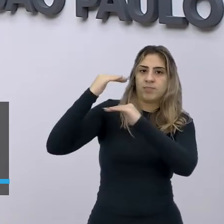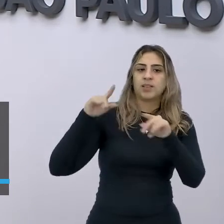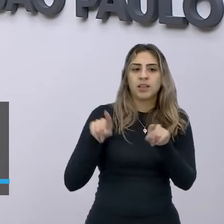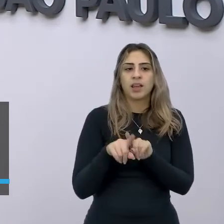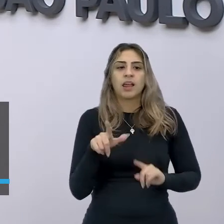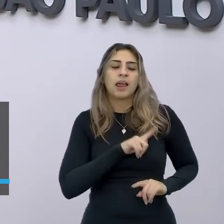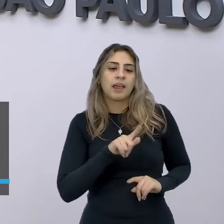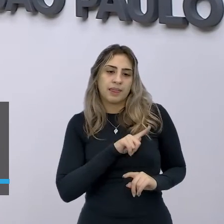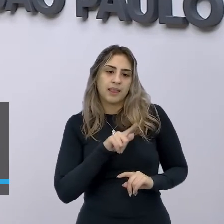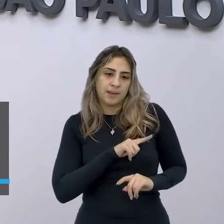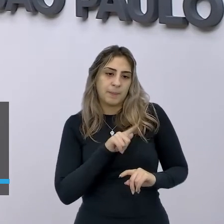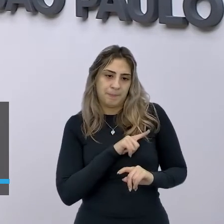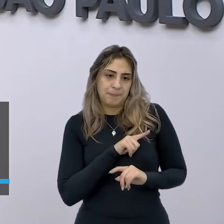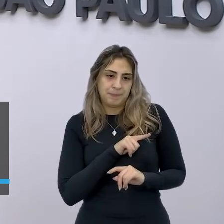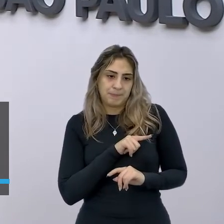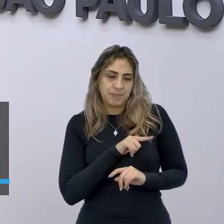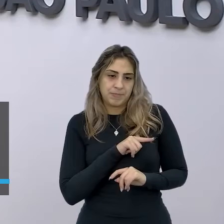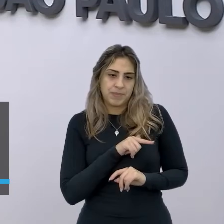elas têm